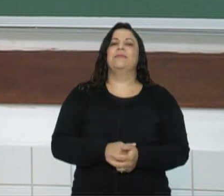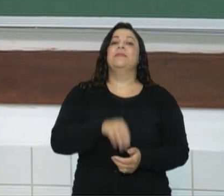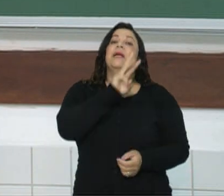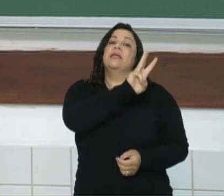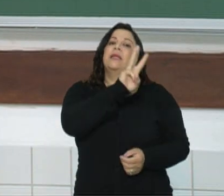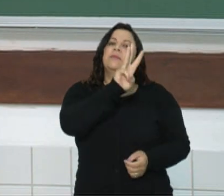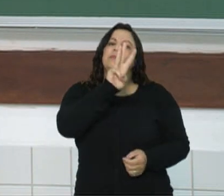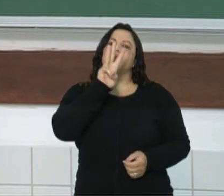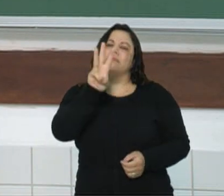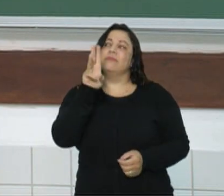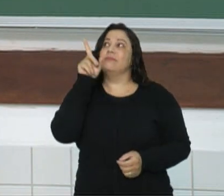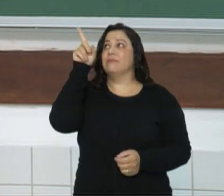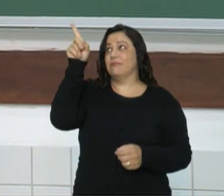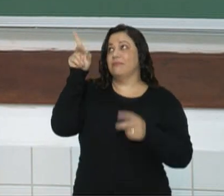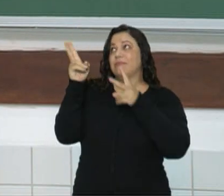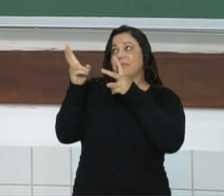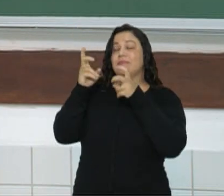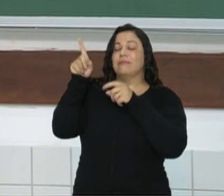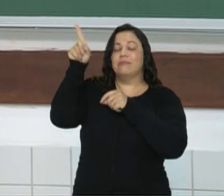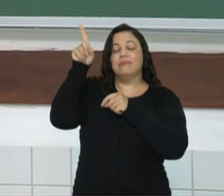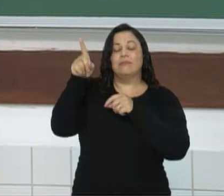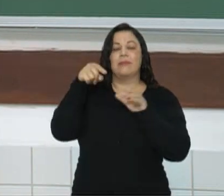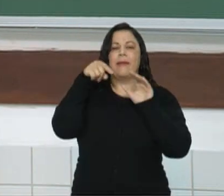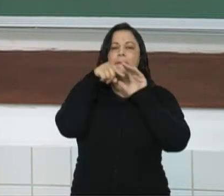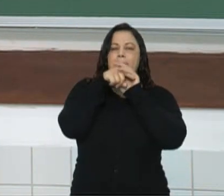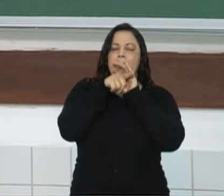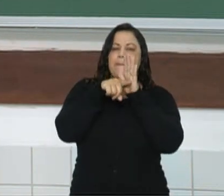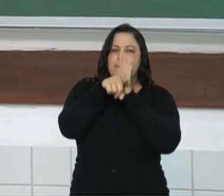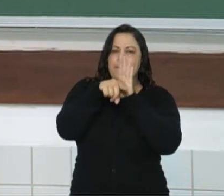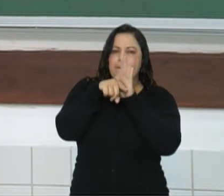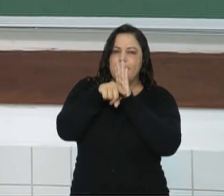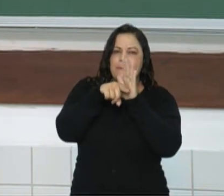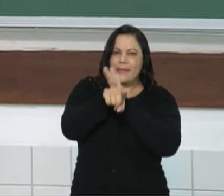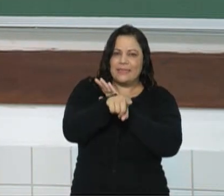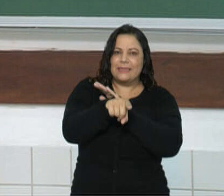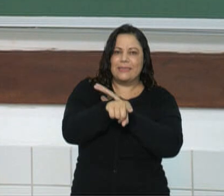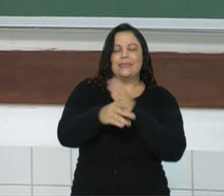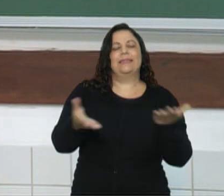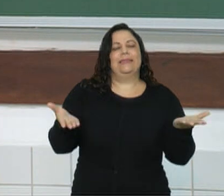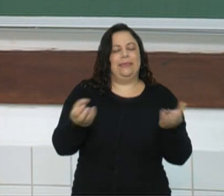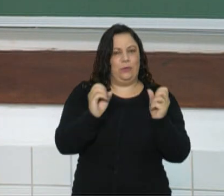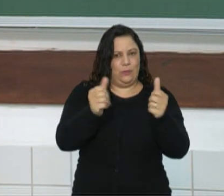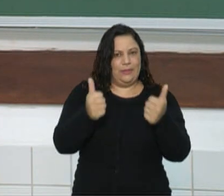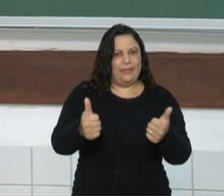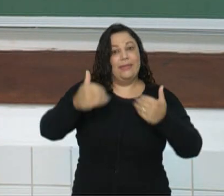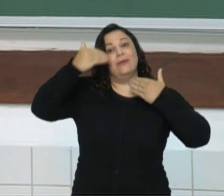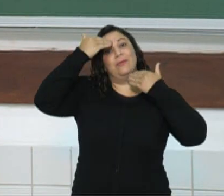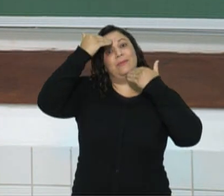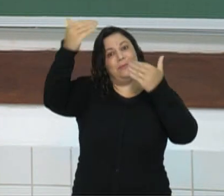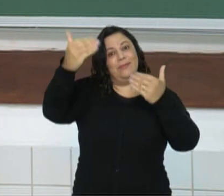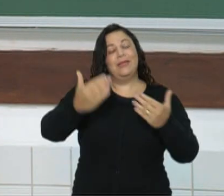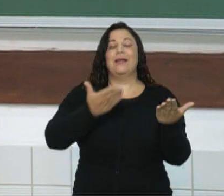da onde vocês podem aprofundar essas questões. E muito obrigado pela aula de hoje.